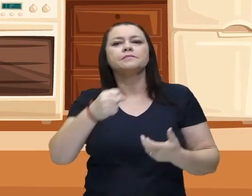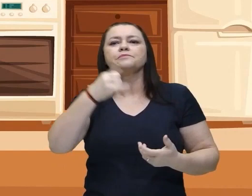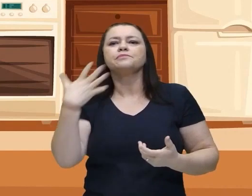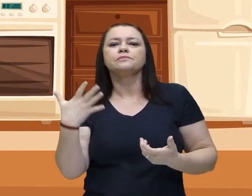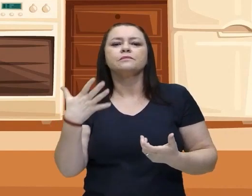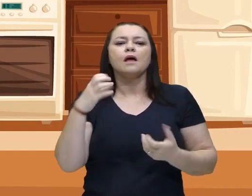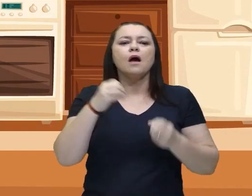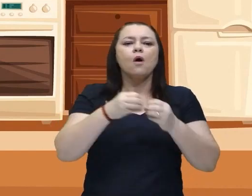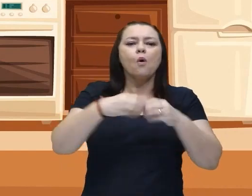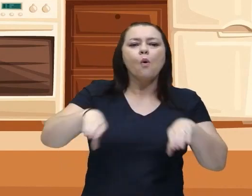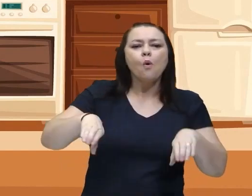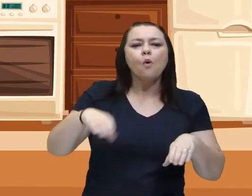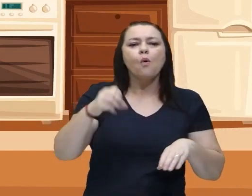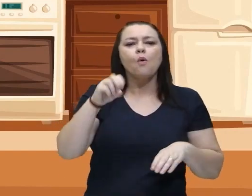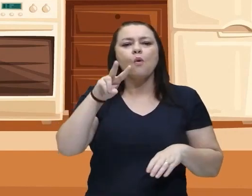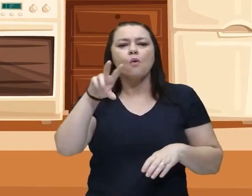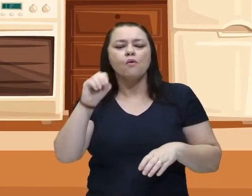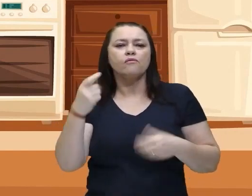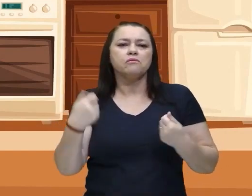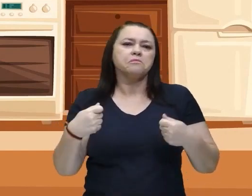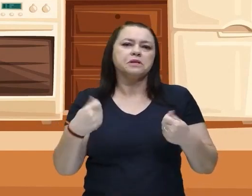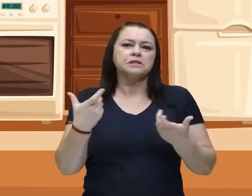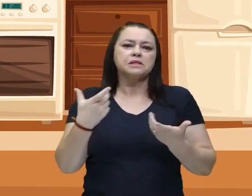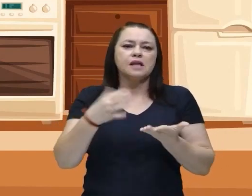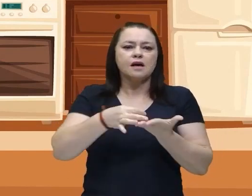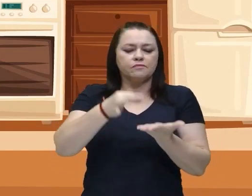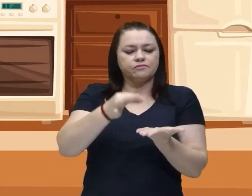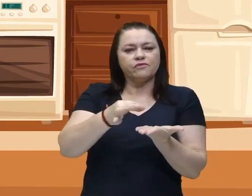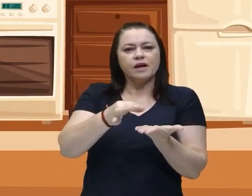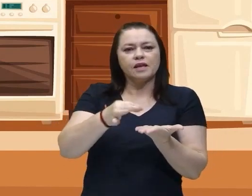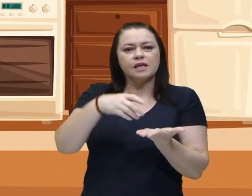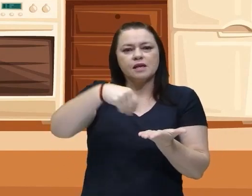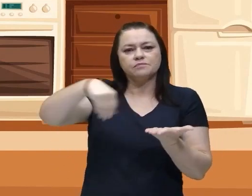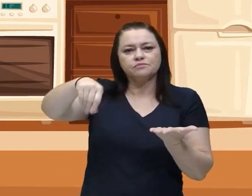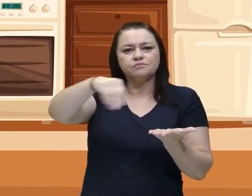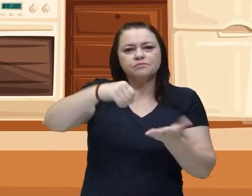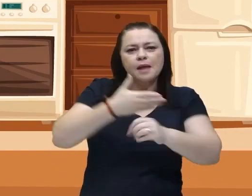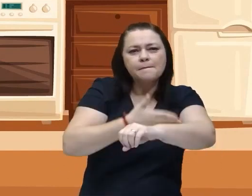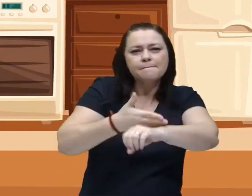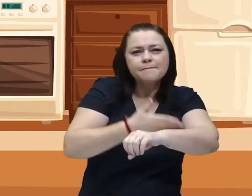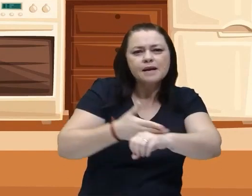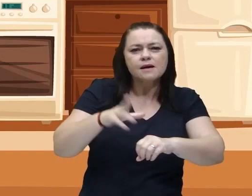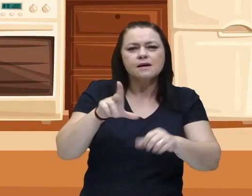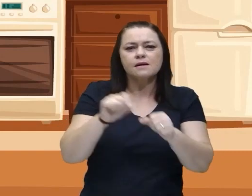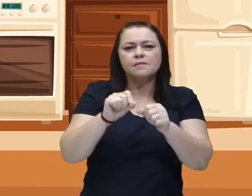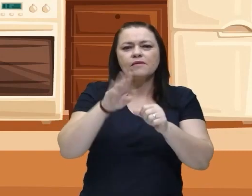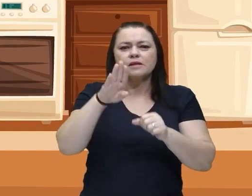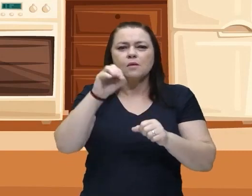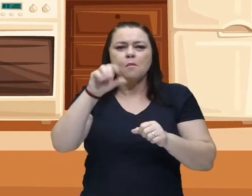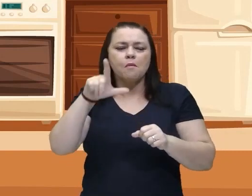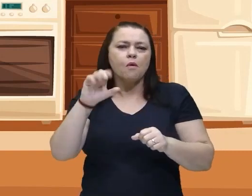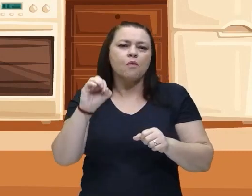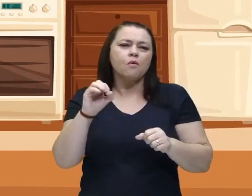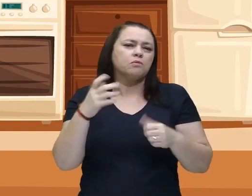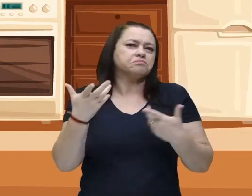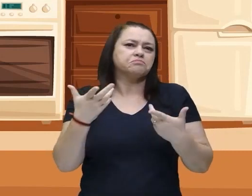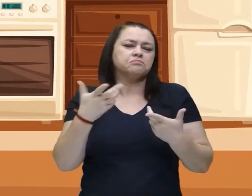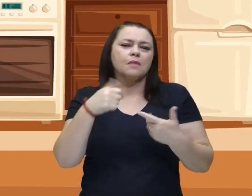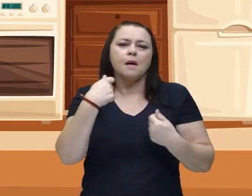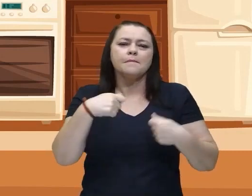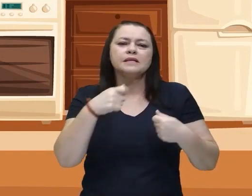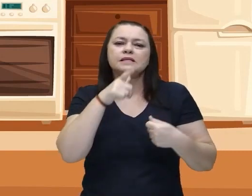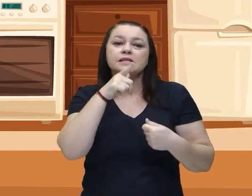de farinha para fazer um bolo, eu vou usar 250 gramas no copo de algum líquido, de algum sólido. Então, tudo isso aí